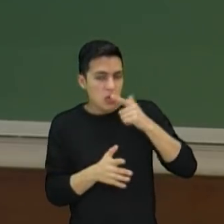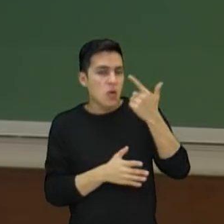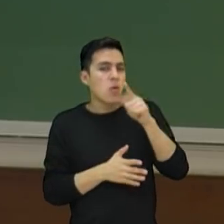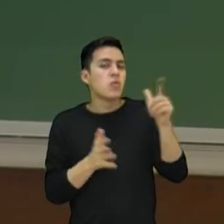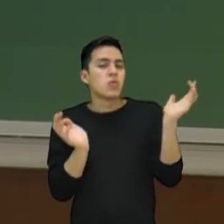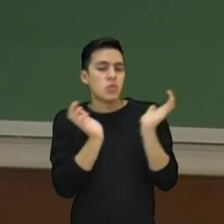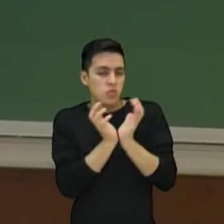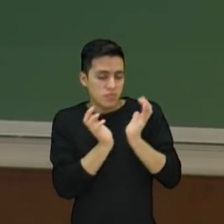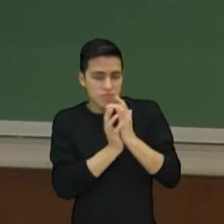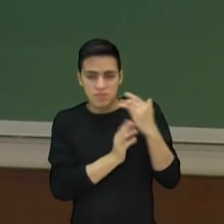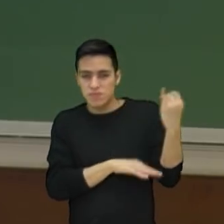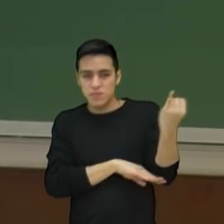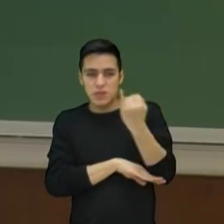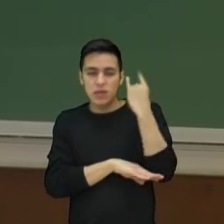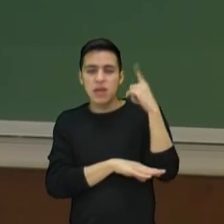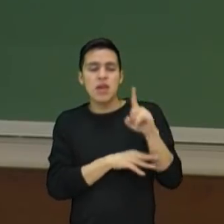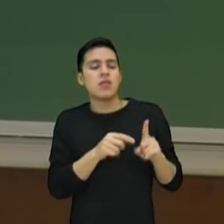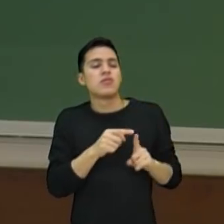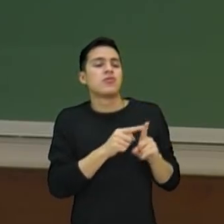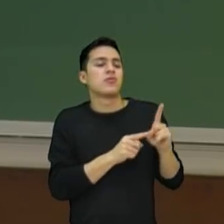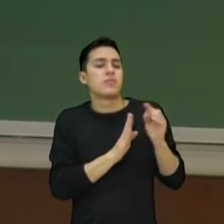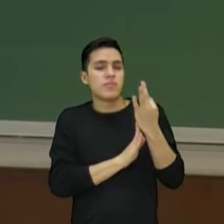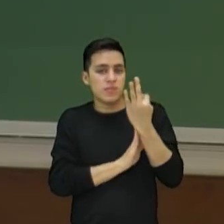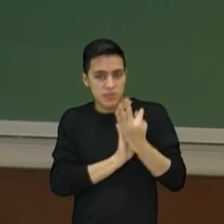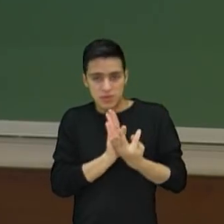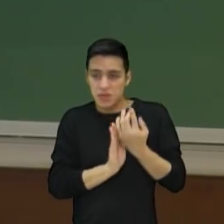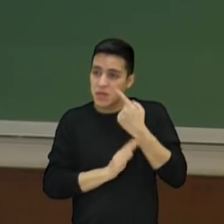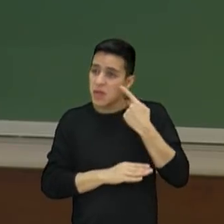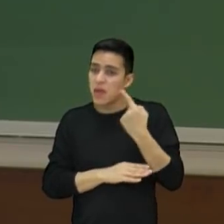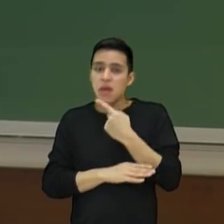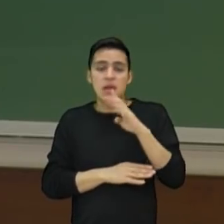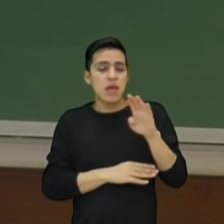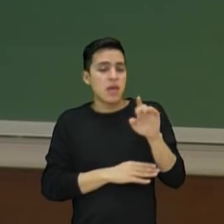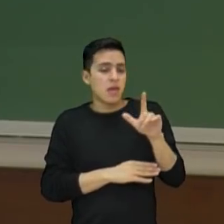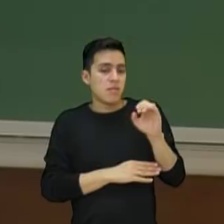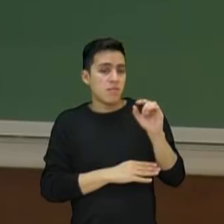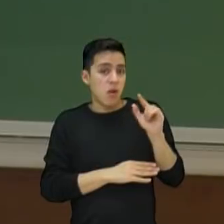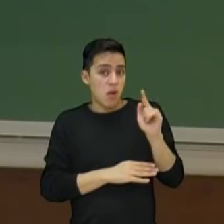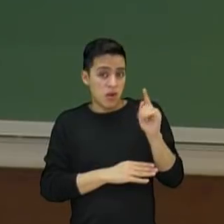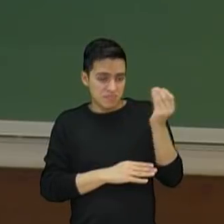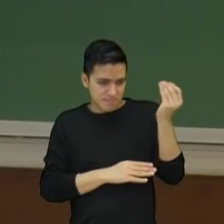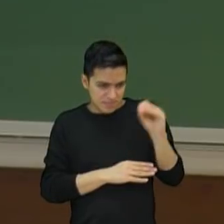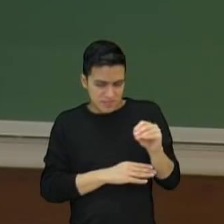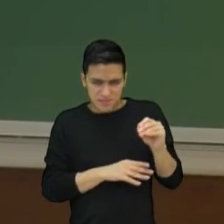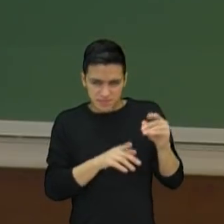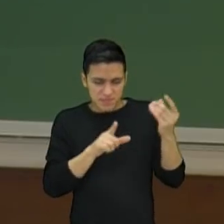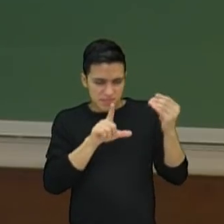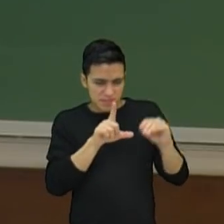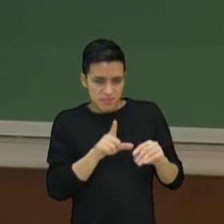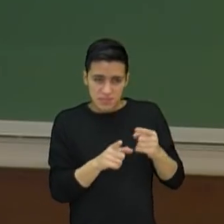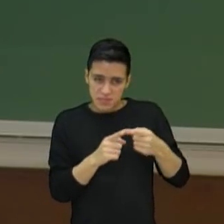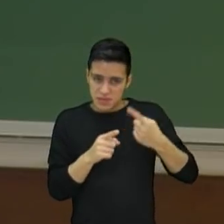classificação muito importante, que é o tipo de texto. Este blog, que nós acabamos de ver,